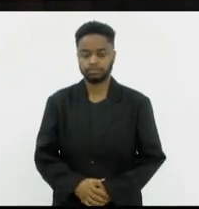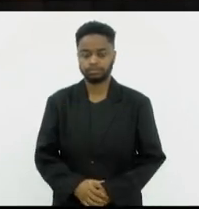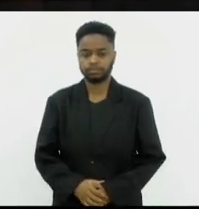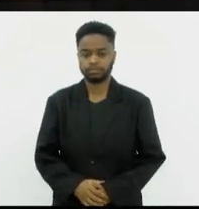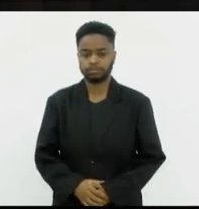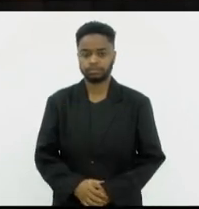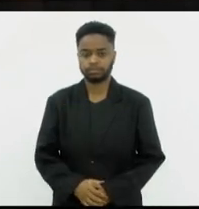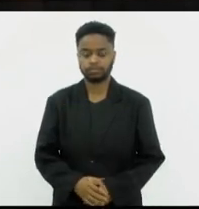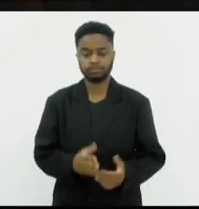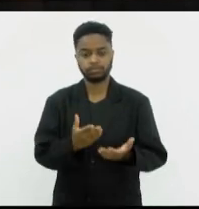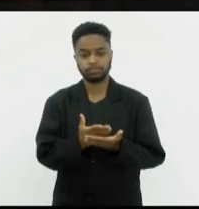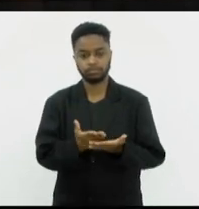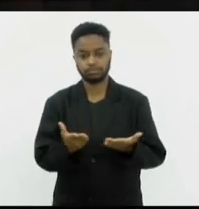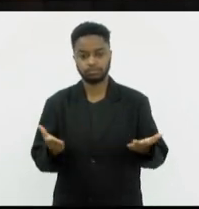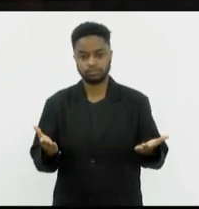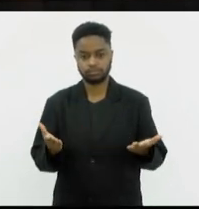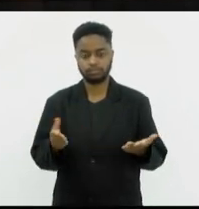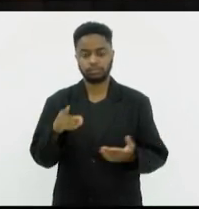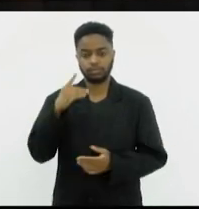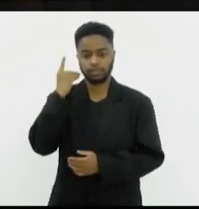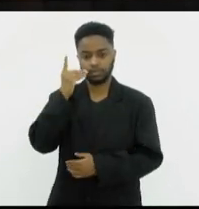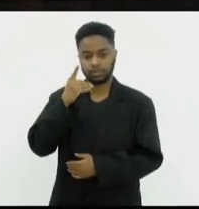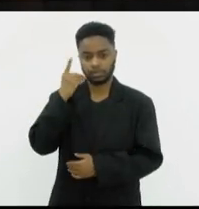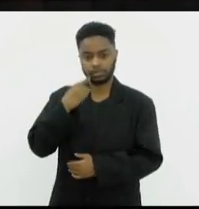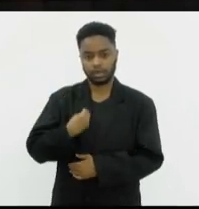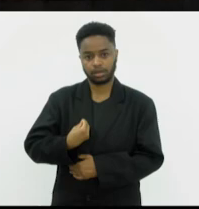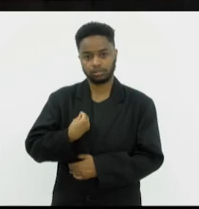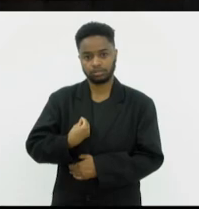senhoras e senhores deputados